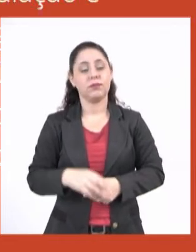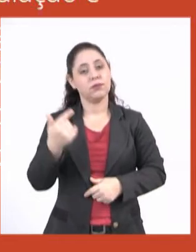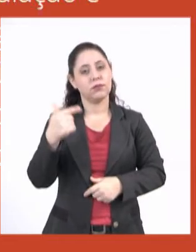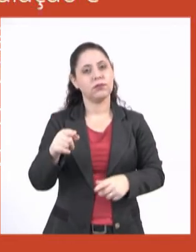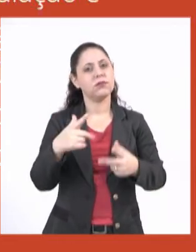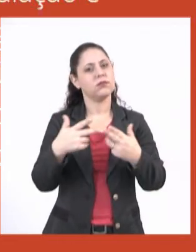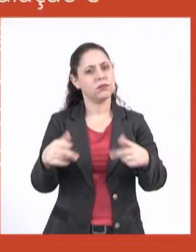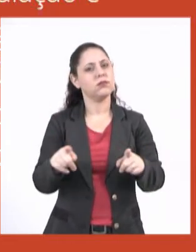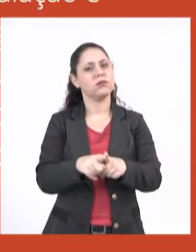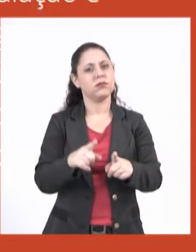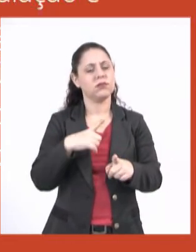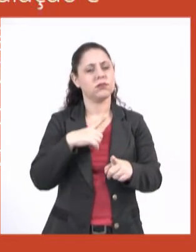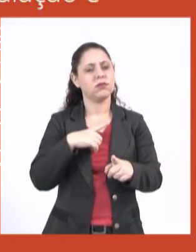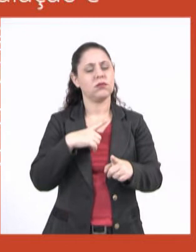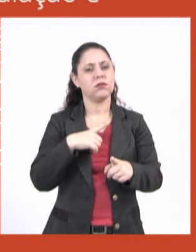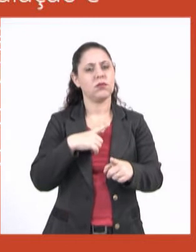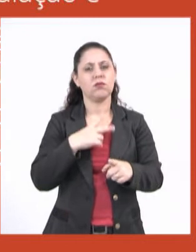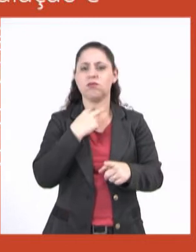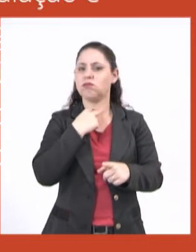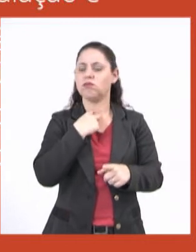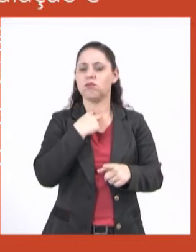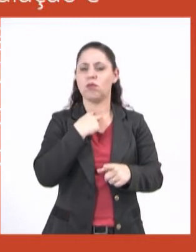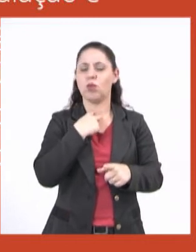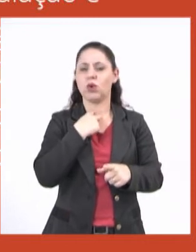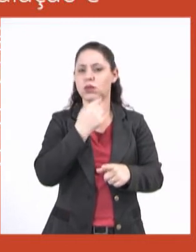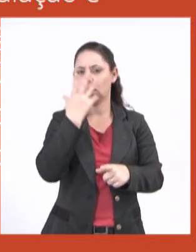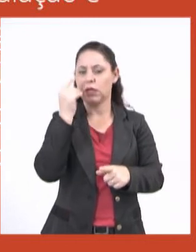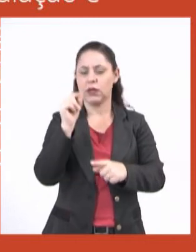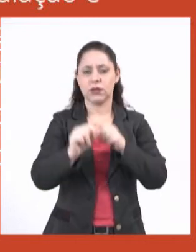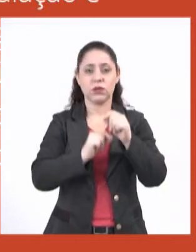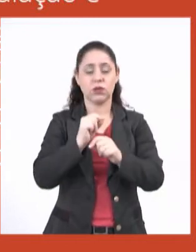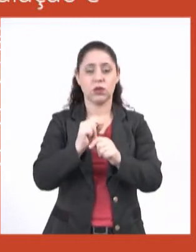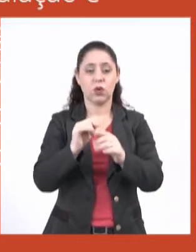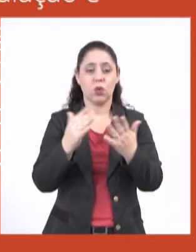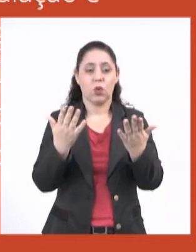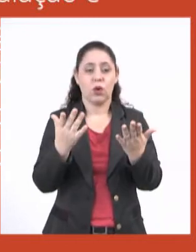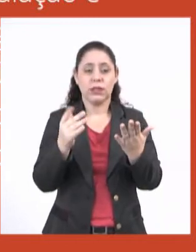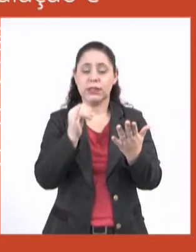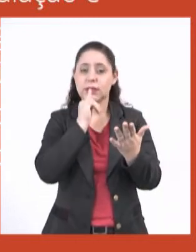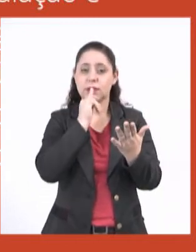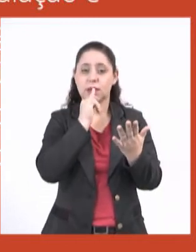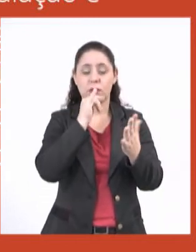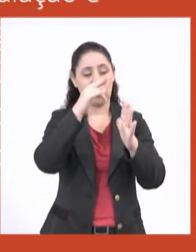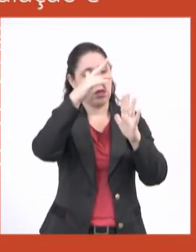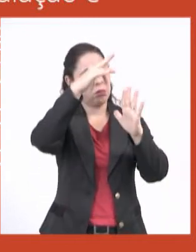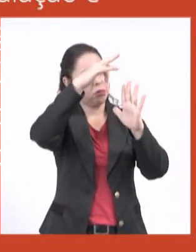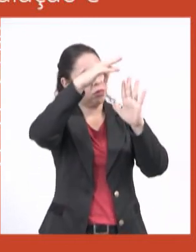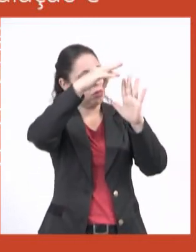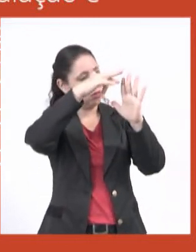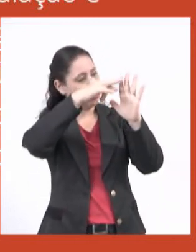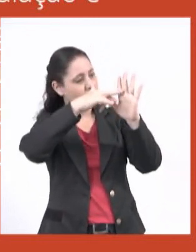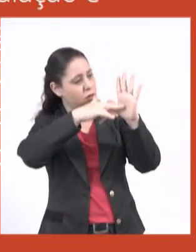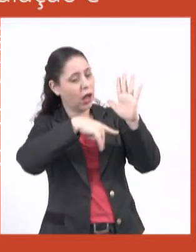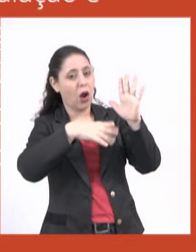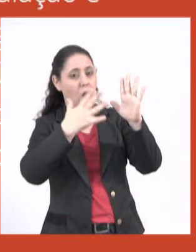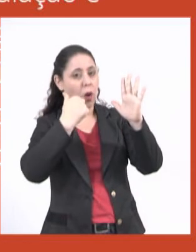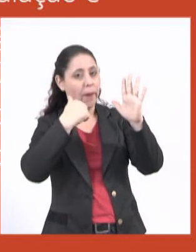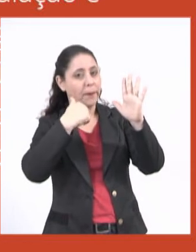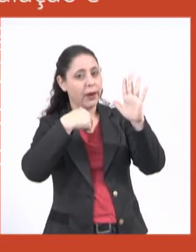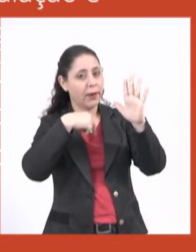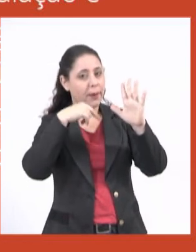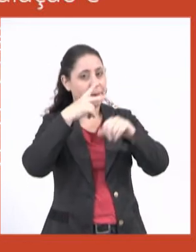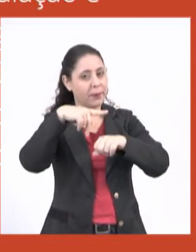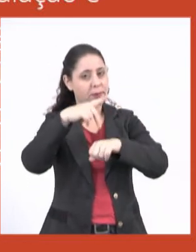E outra coisa também que a gente não pode abrir mão, né, na hora que a gente evoca aí o Guia Alimentar da População Brasileira, a gente tem que